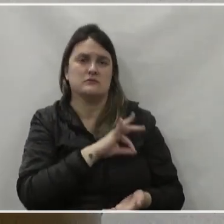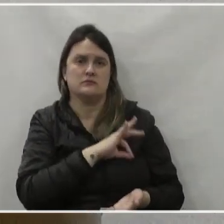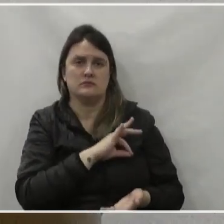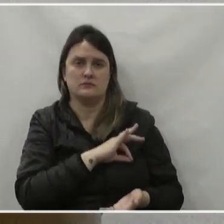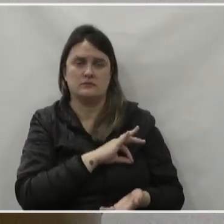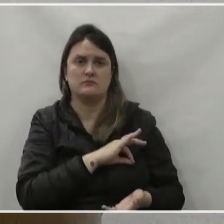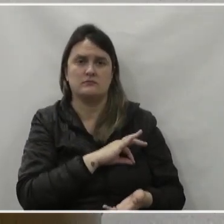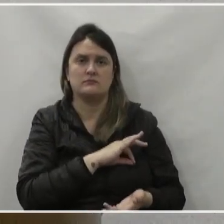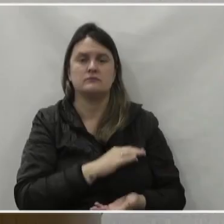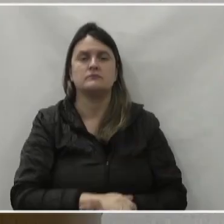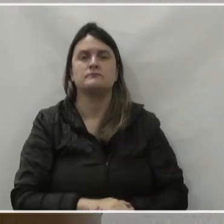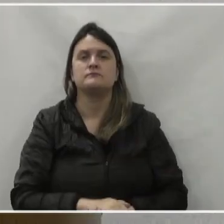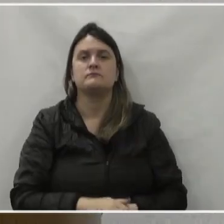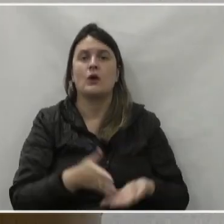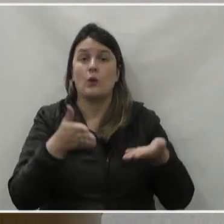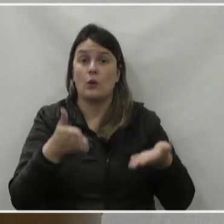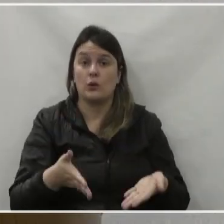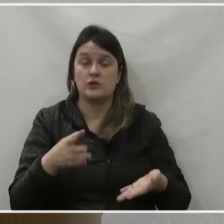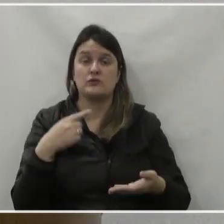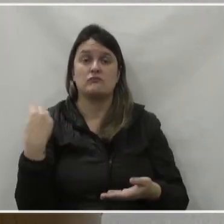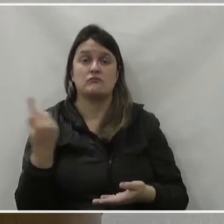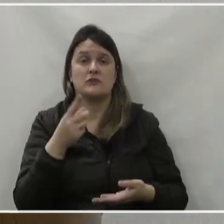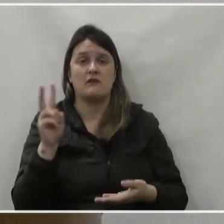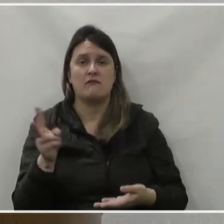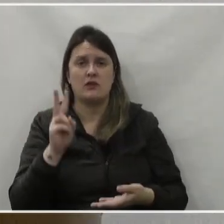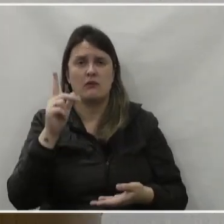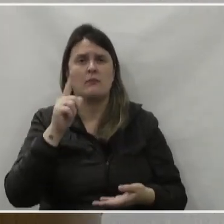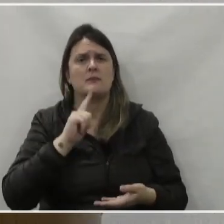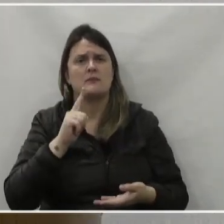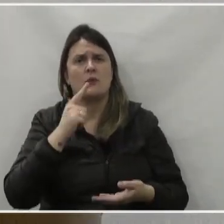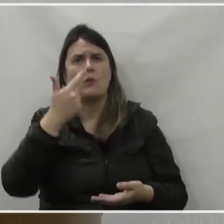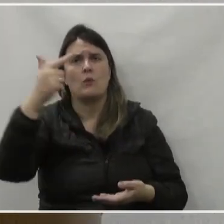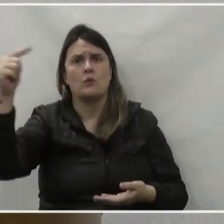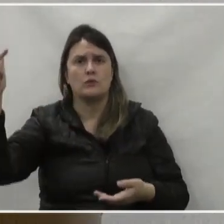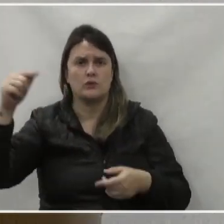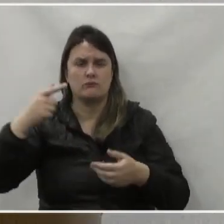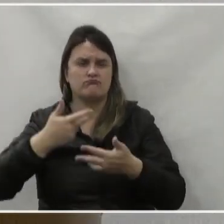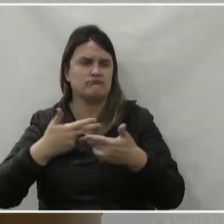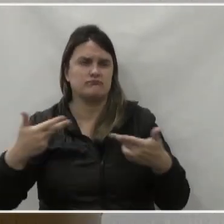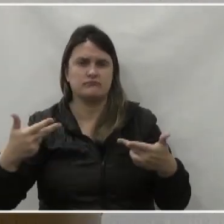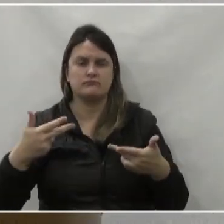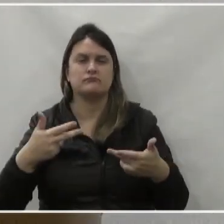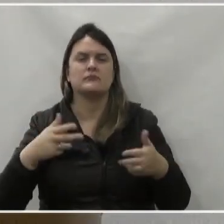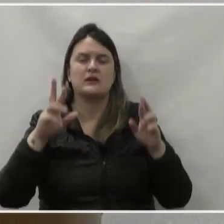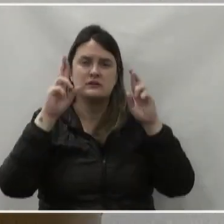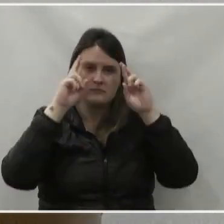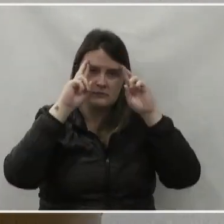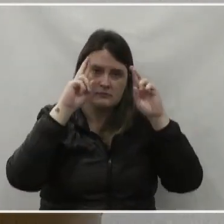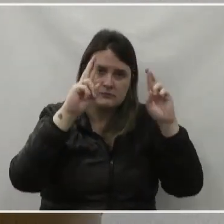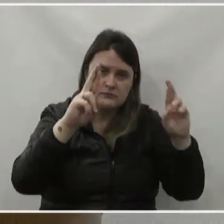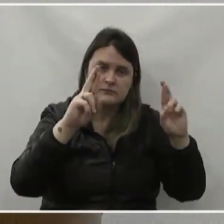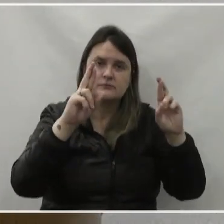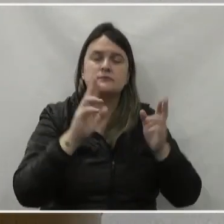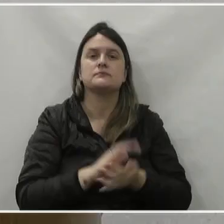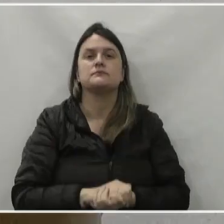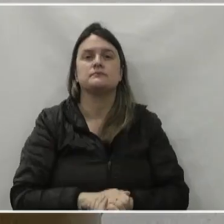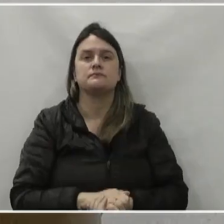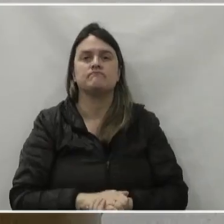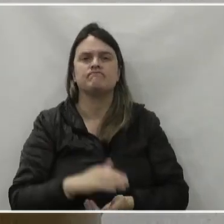remuneratória. Hoje, nossa valorização carece de outros elementos. Né? O respeito,